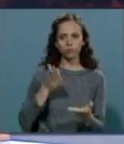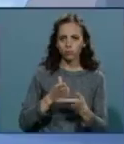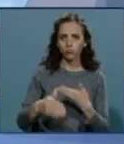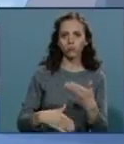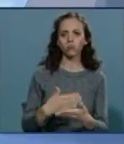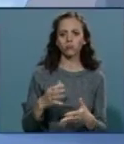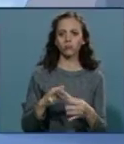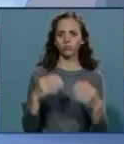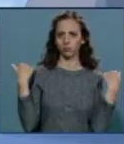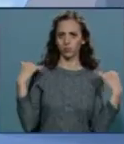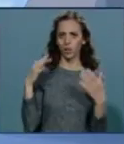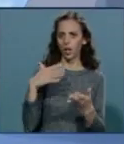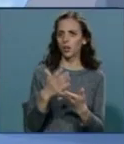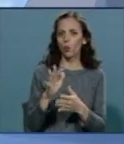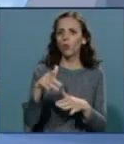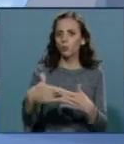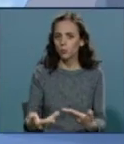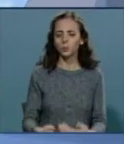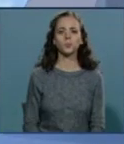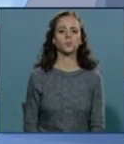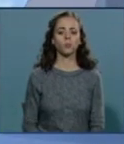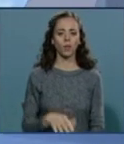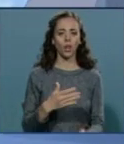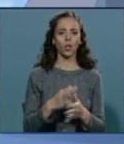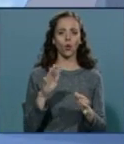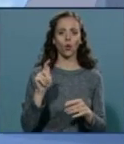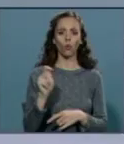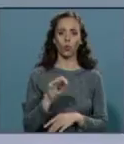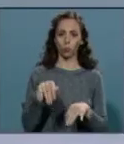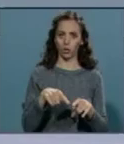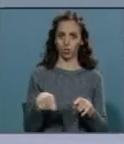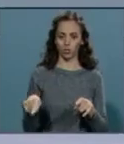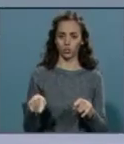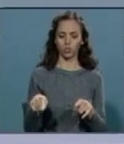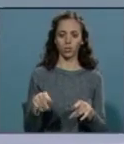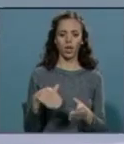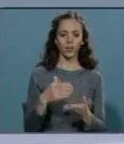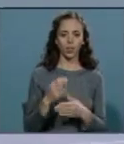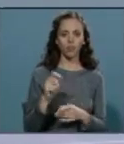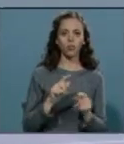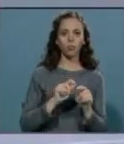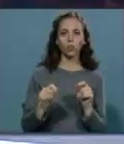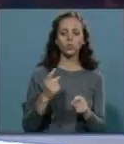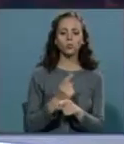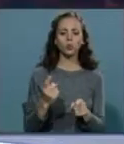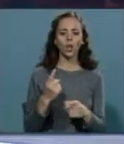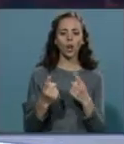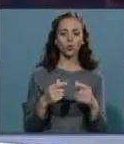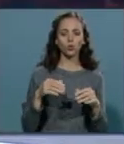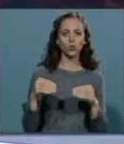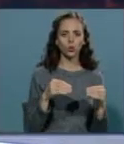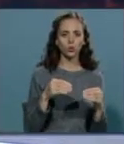vai continuar com os os treinos até quando o produtor até o fim do mês nós deixamos de dizer até o fim de mais investimentos porque alguns